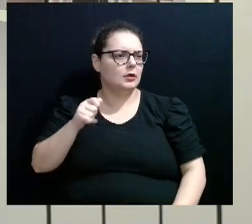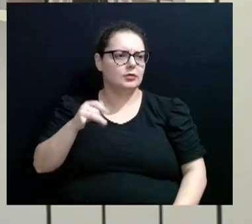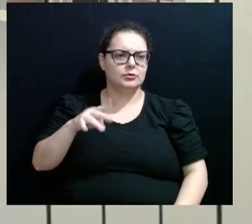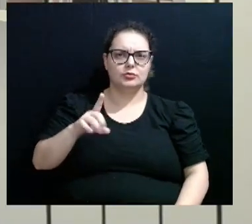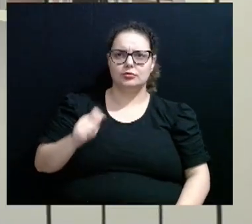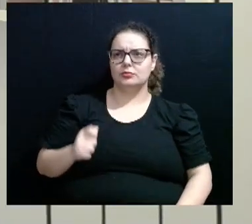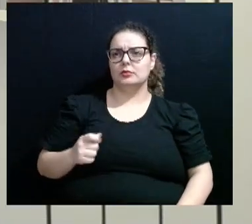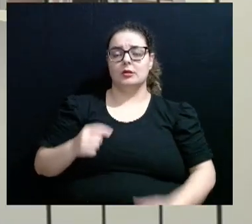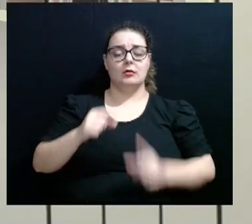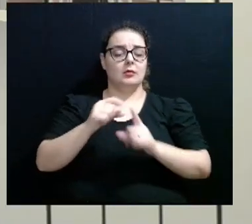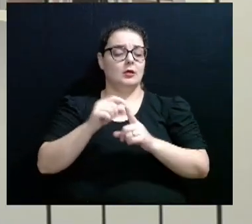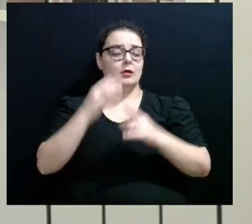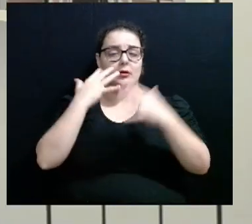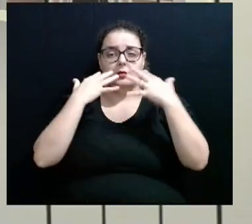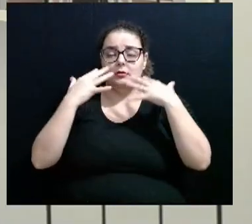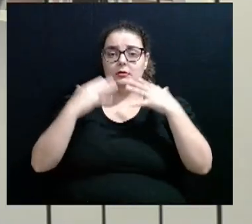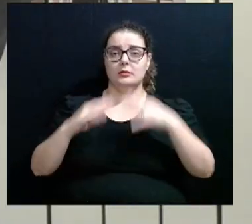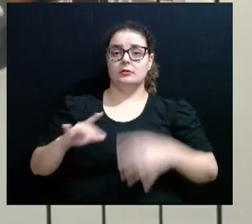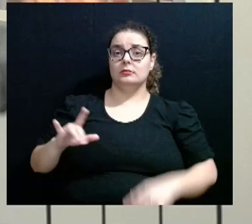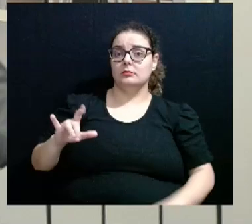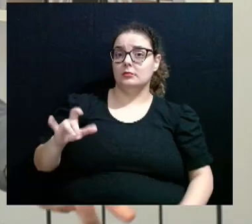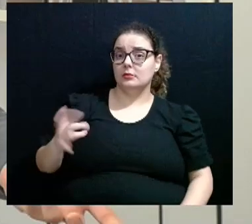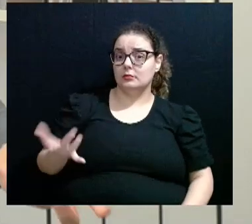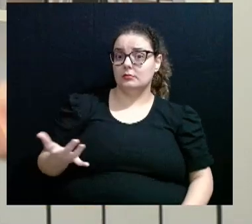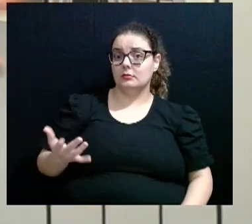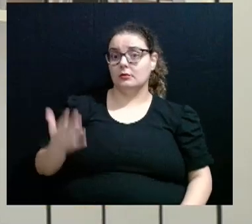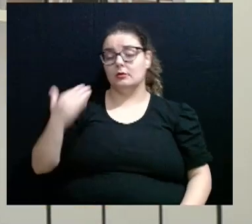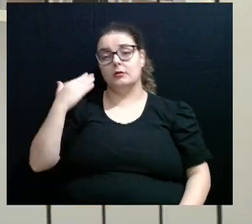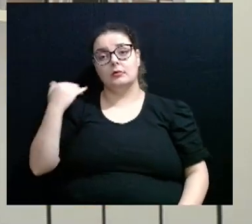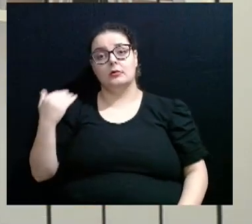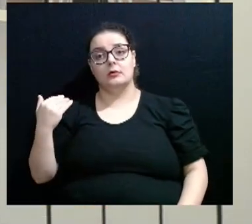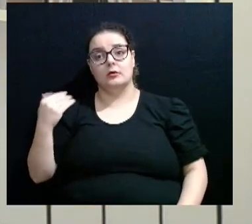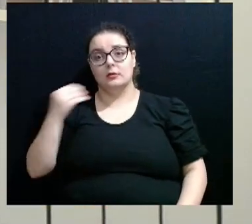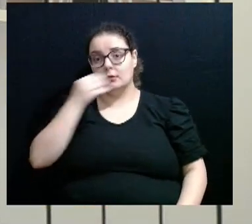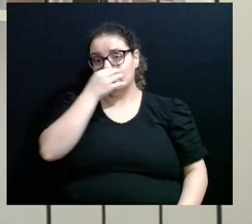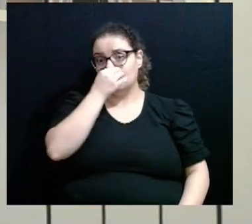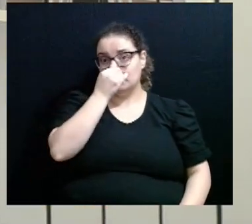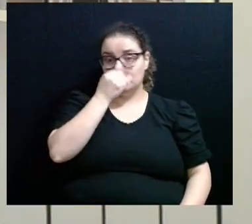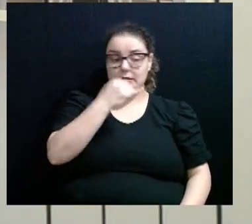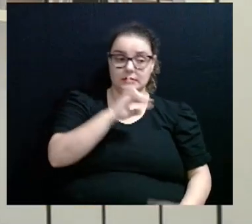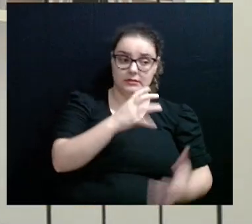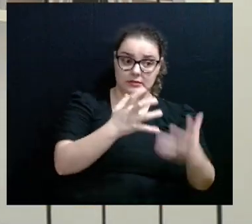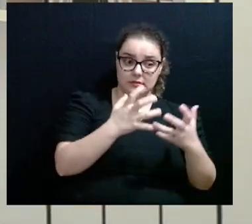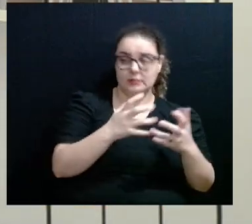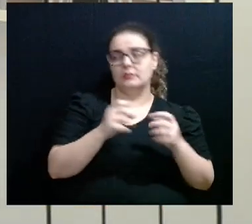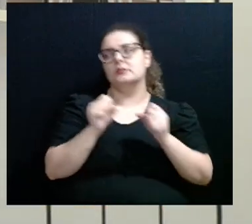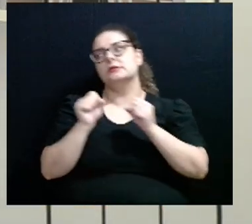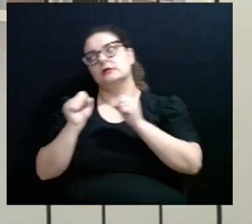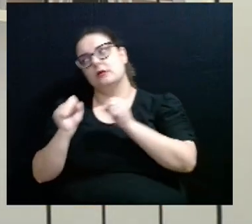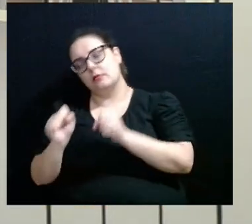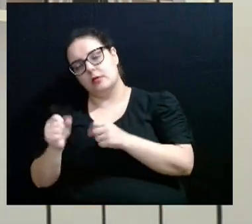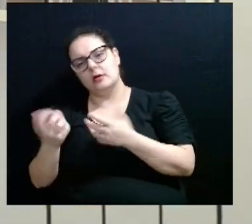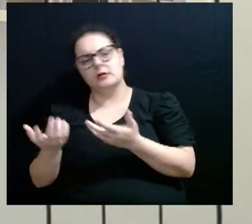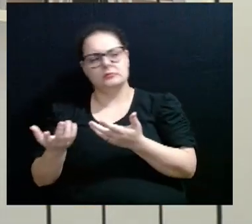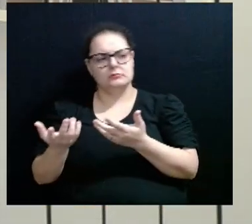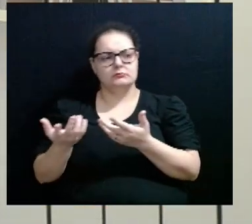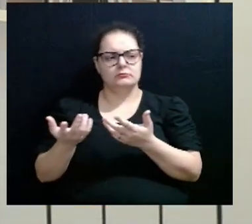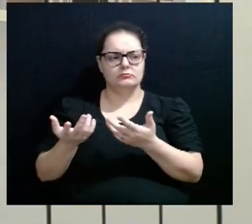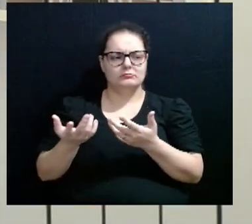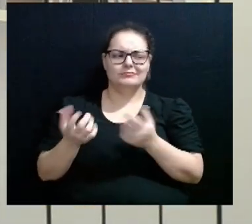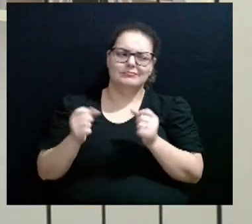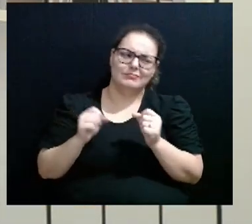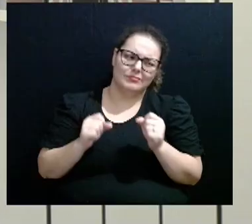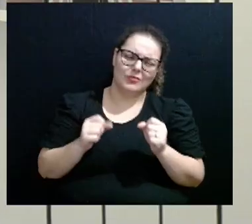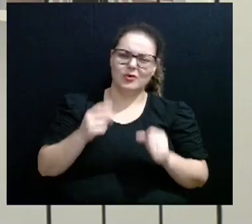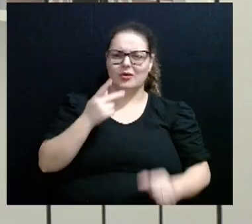nas redes sociais. Tem aquele famoso "se você quiser, você pode". A gente pode dizer que esse tipo envelheceu mal,